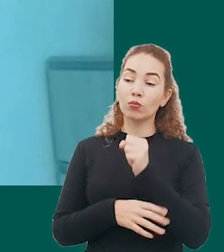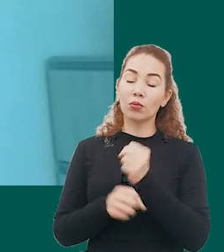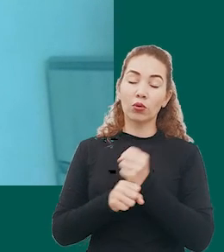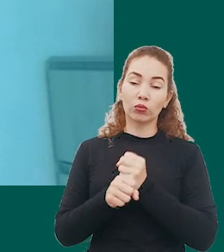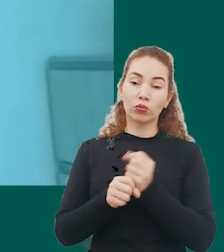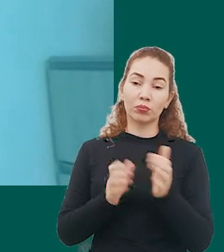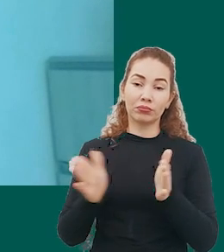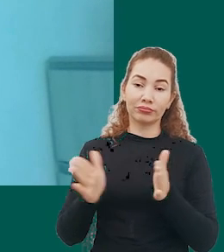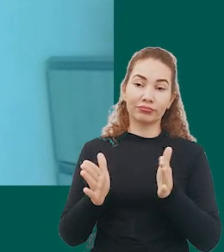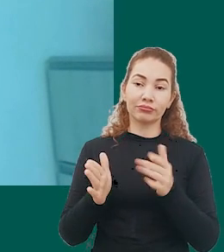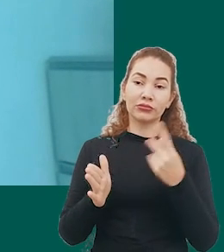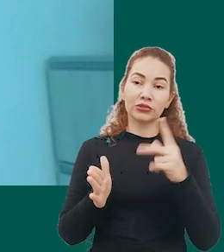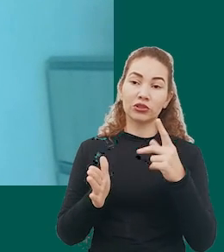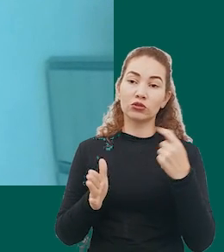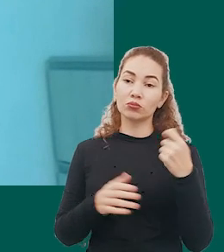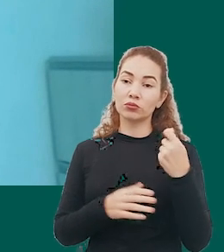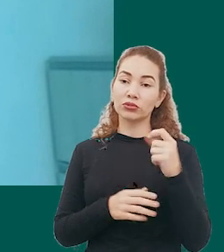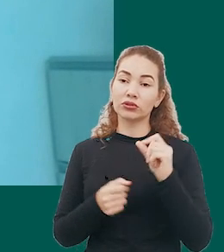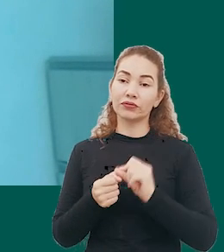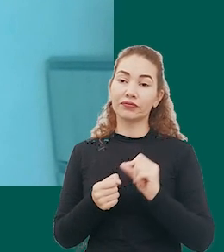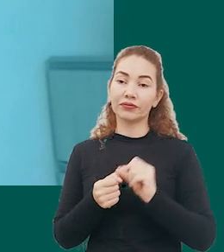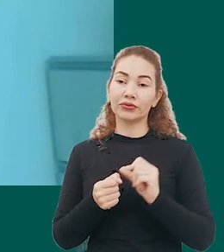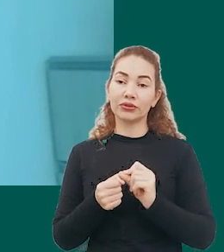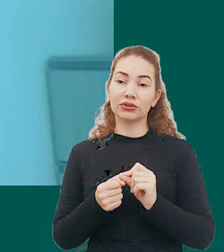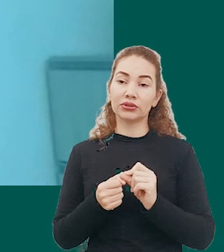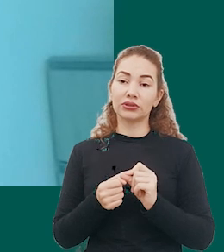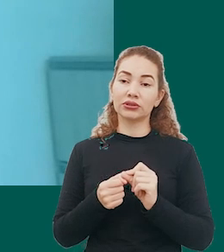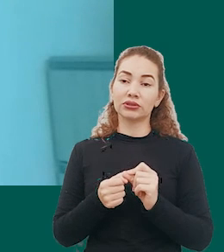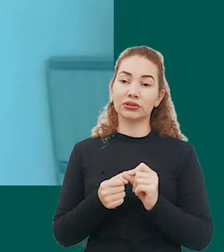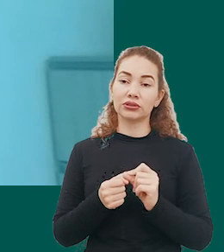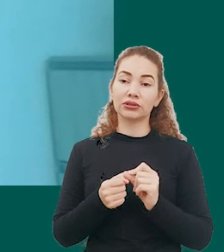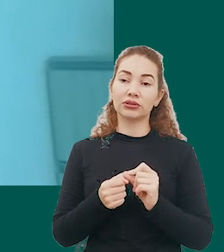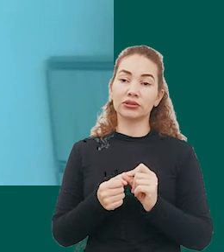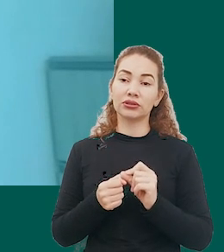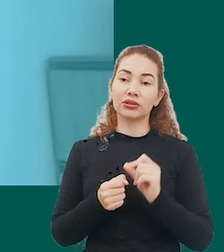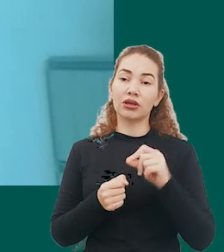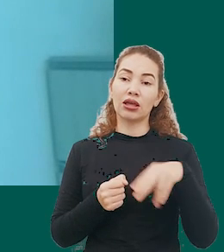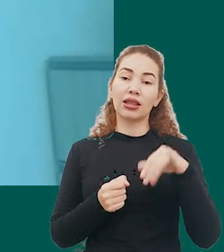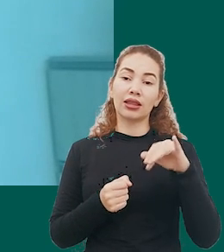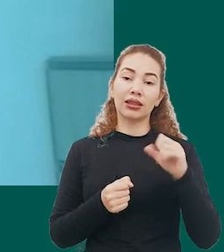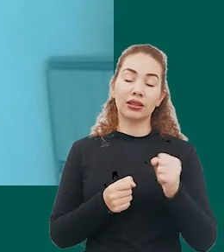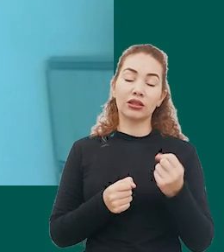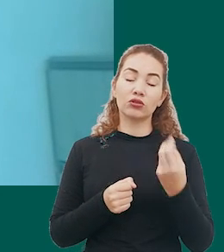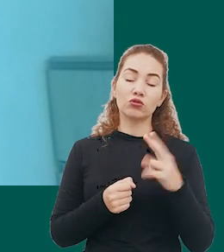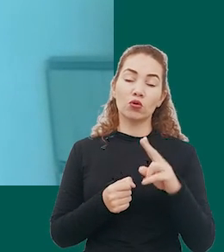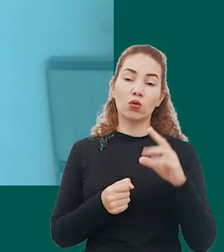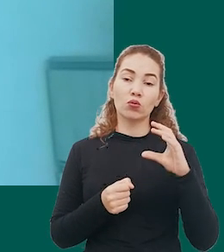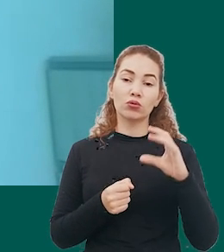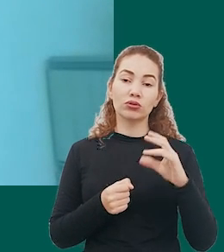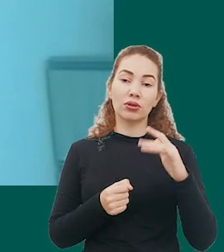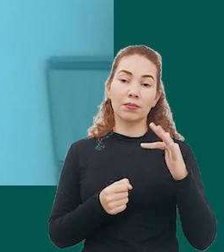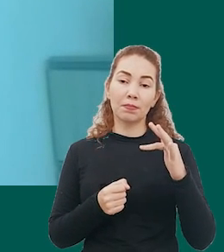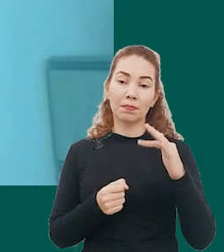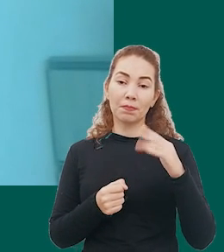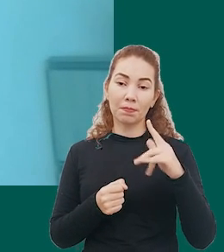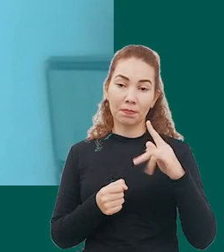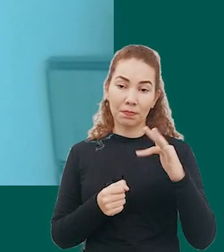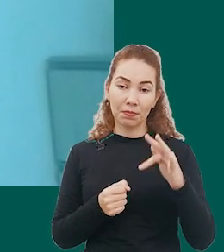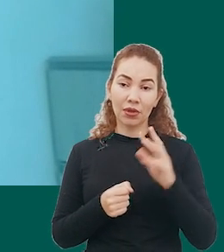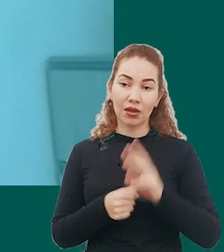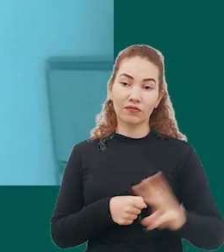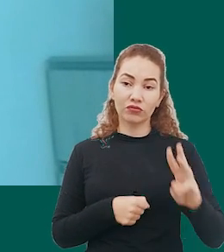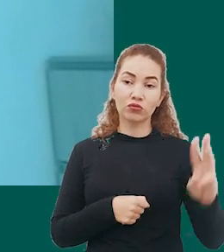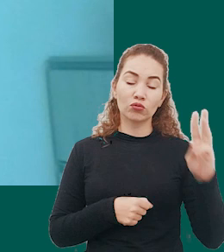ano. E isso tu tem que fazer através do teu NIS ou do teu CPF, tu consegue o acesso lá no site da